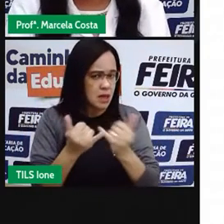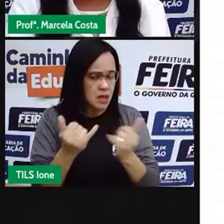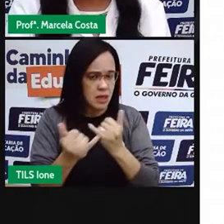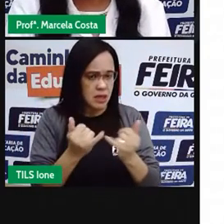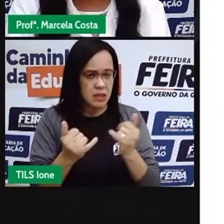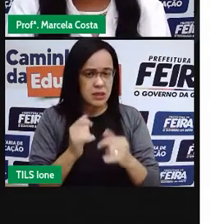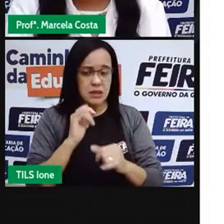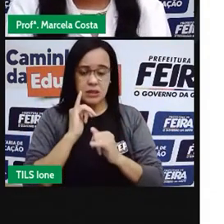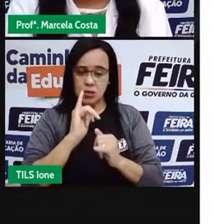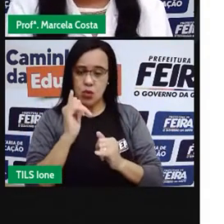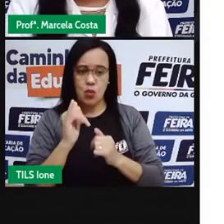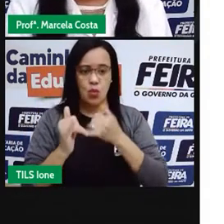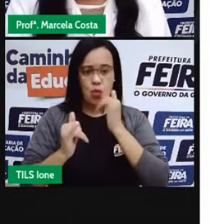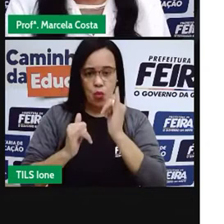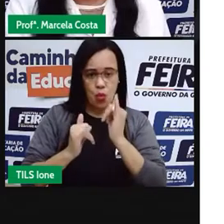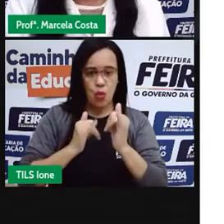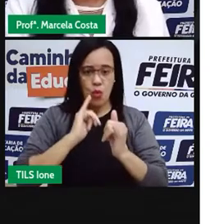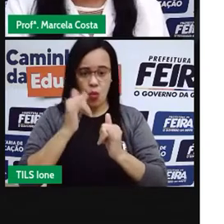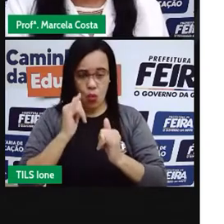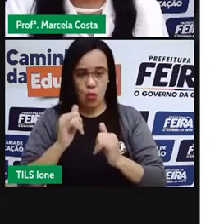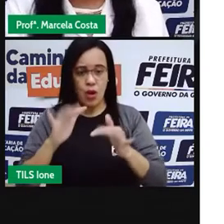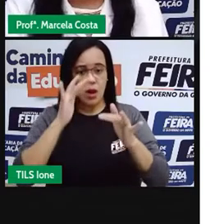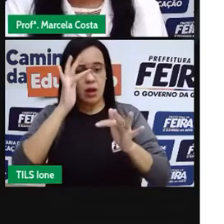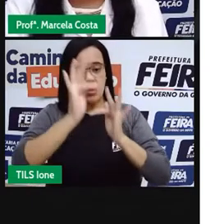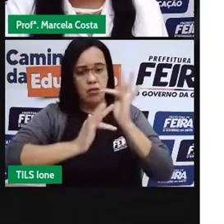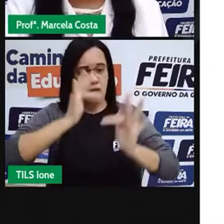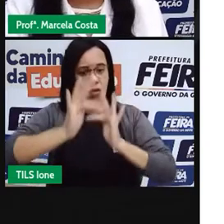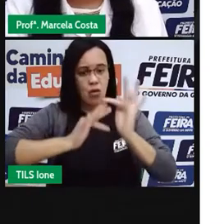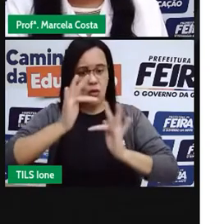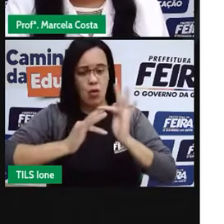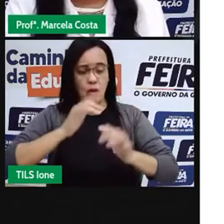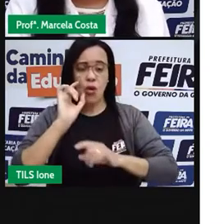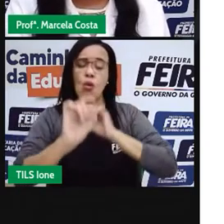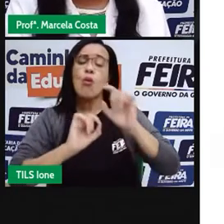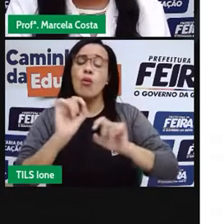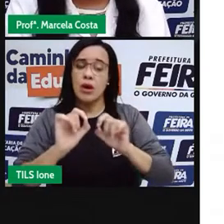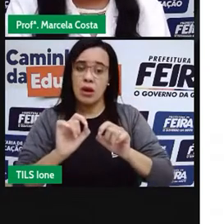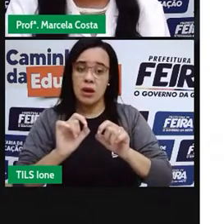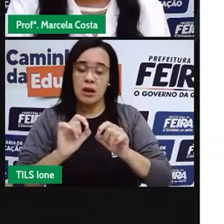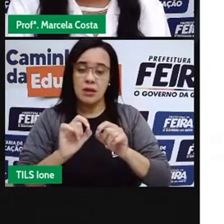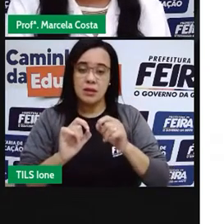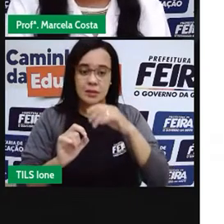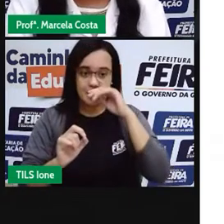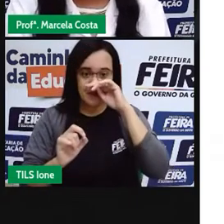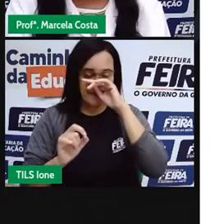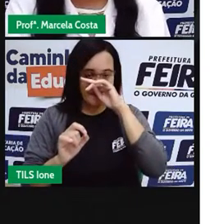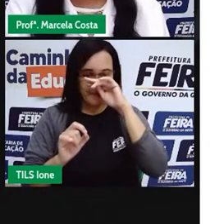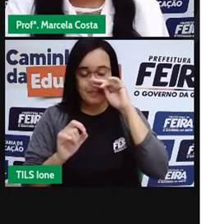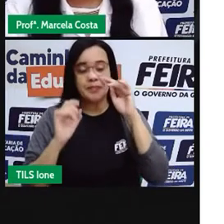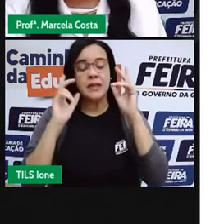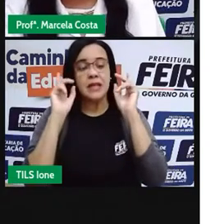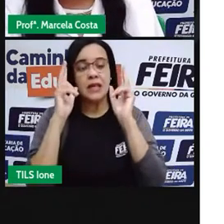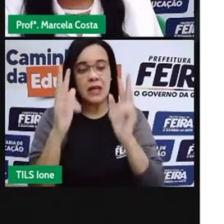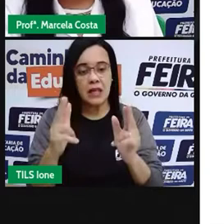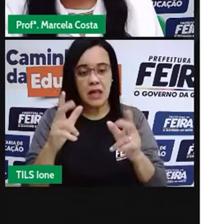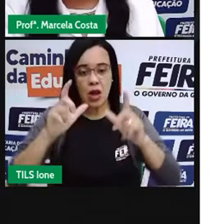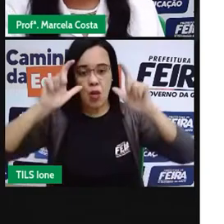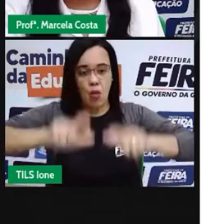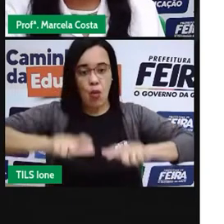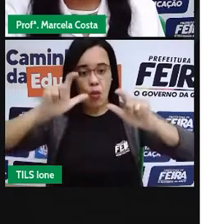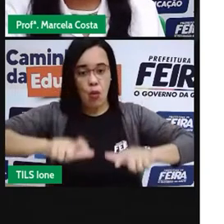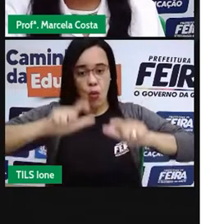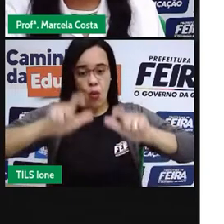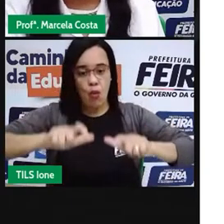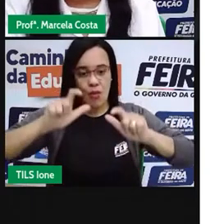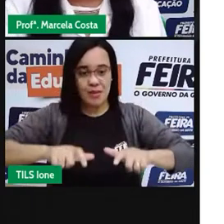lendas e os contos são a presença, né, do cenário da natureza presente